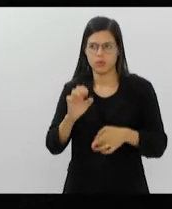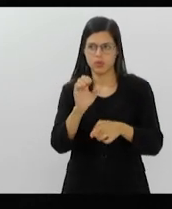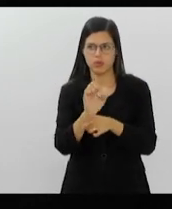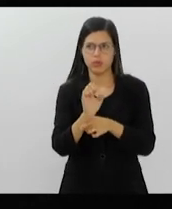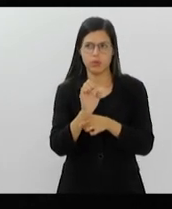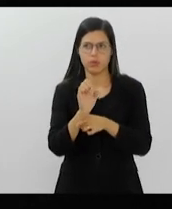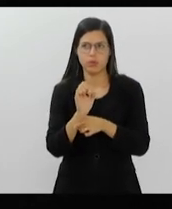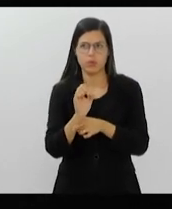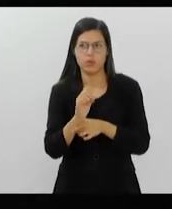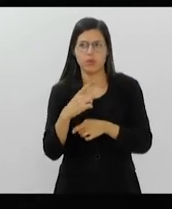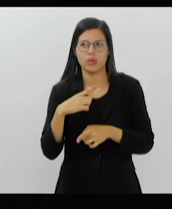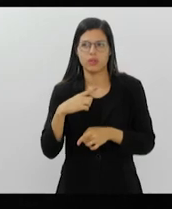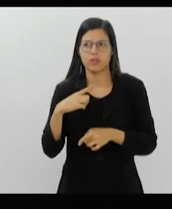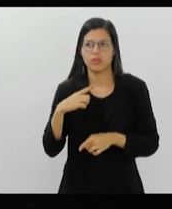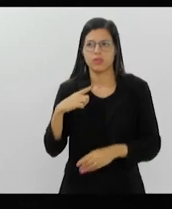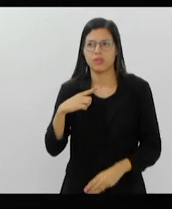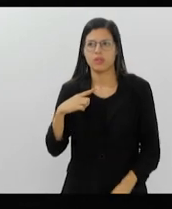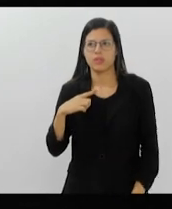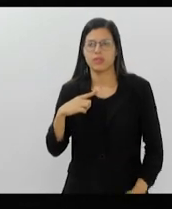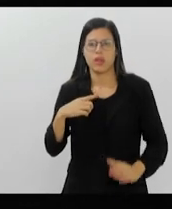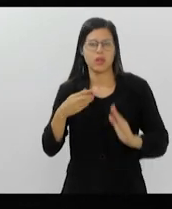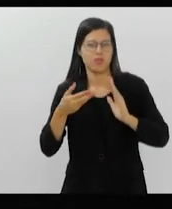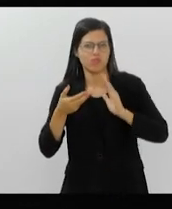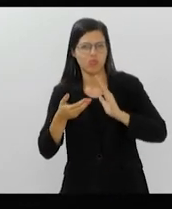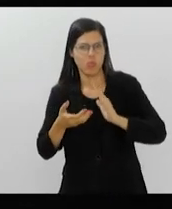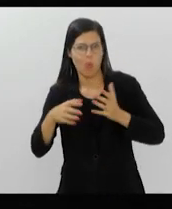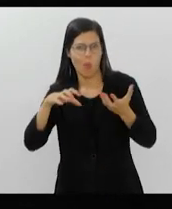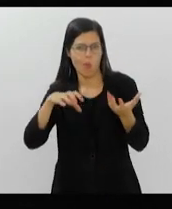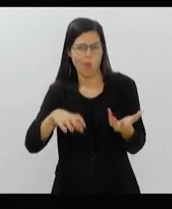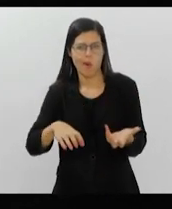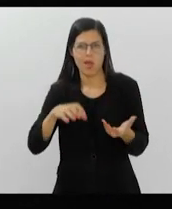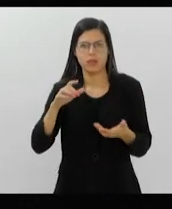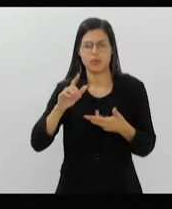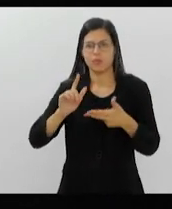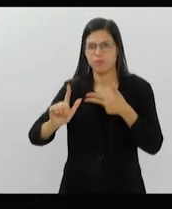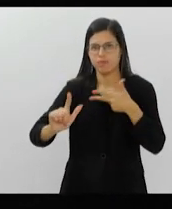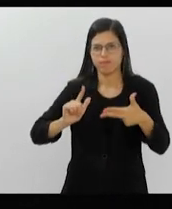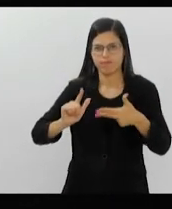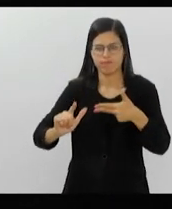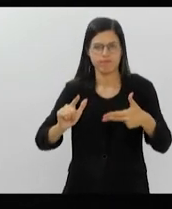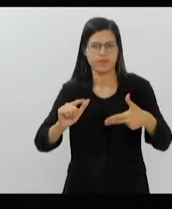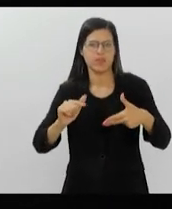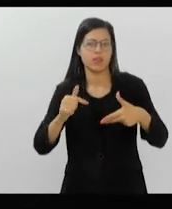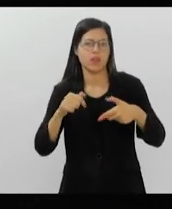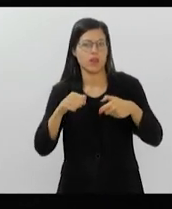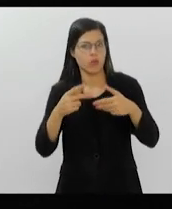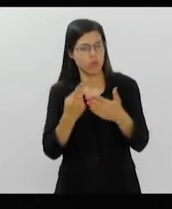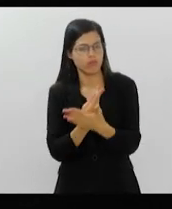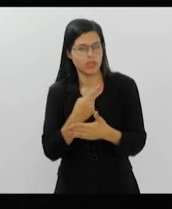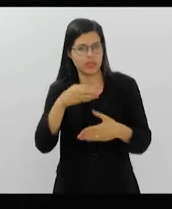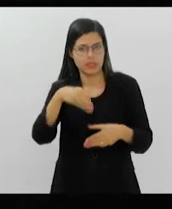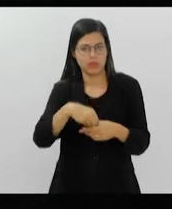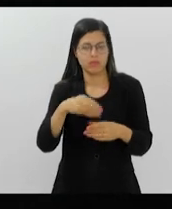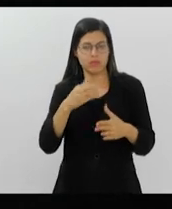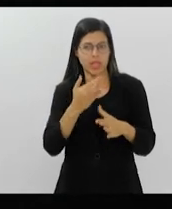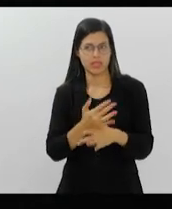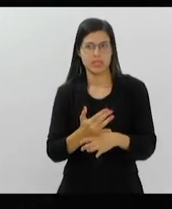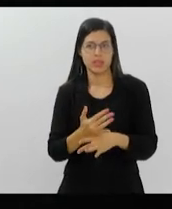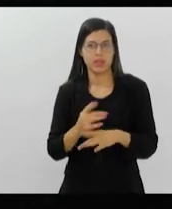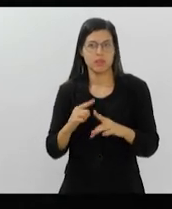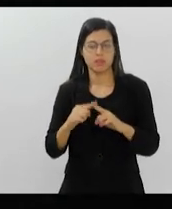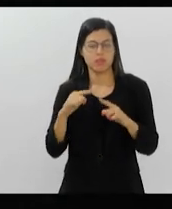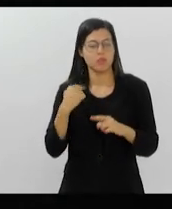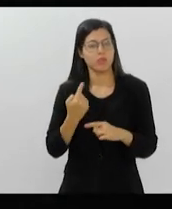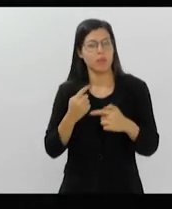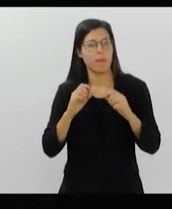muitas vezes entre o congressista e os vereadores que legislam sobre aquilo que ocorre dentro da cidade, mas que a gente possa também, além